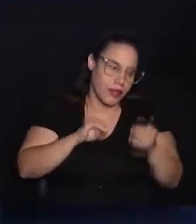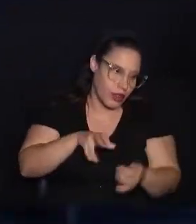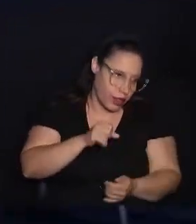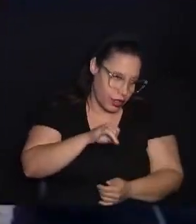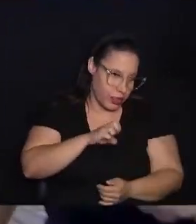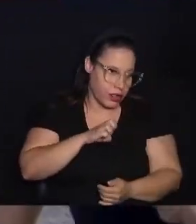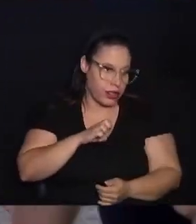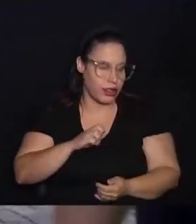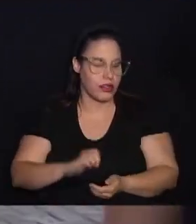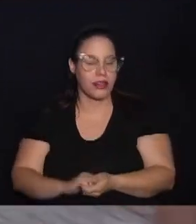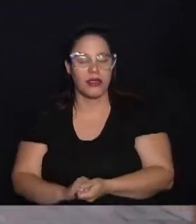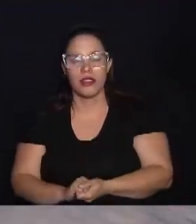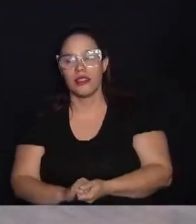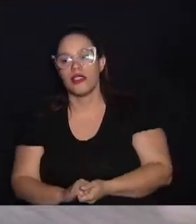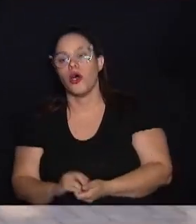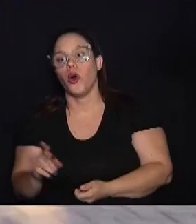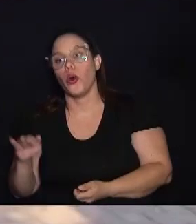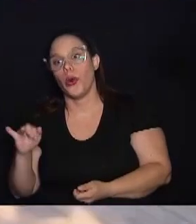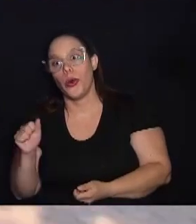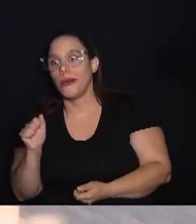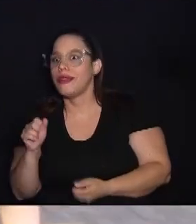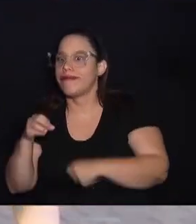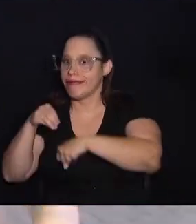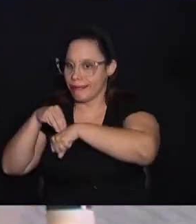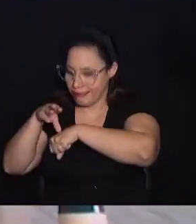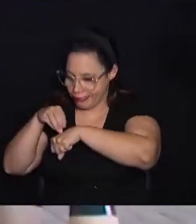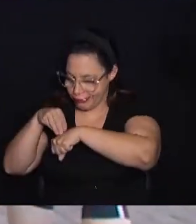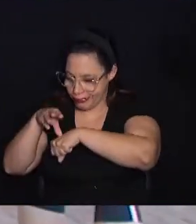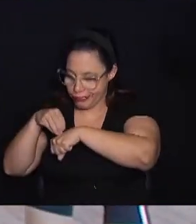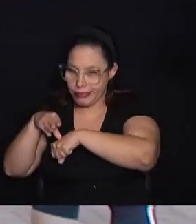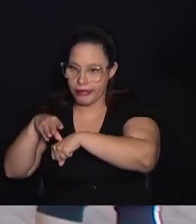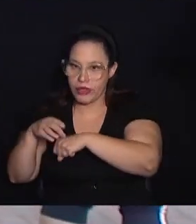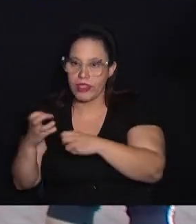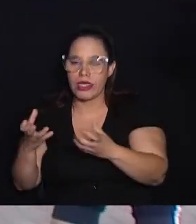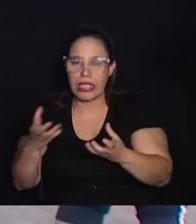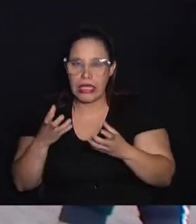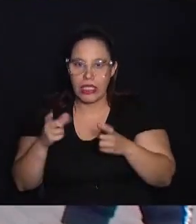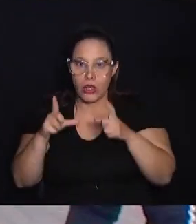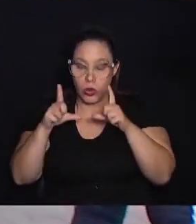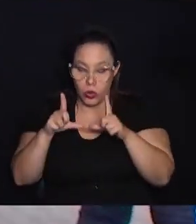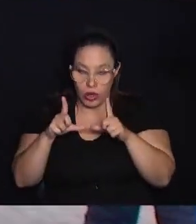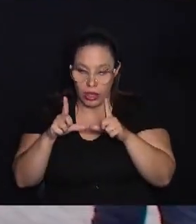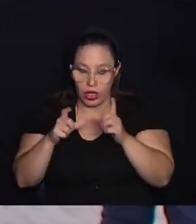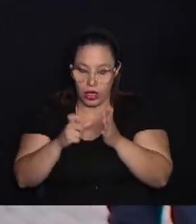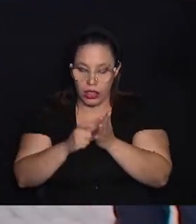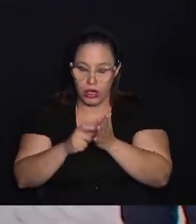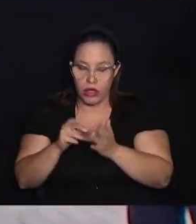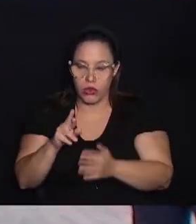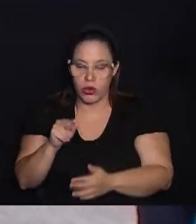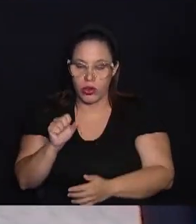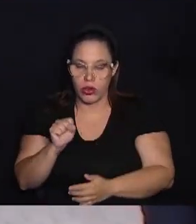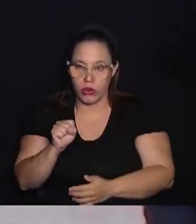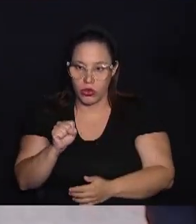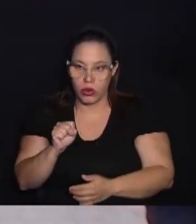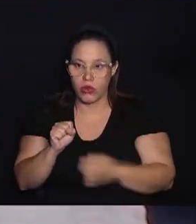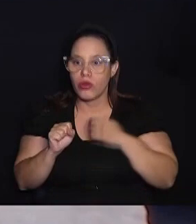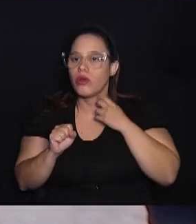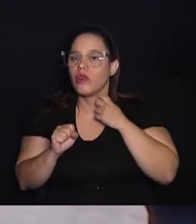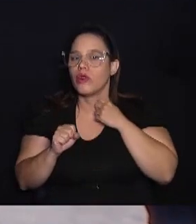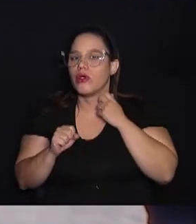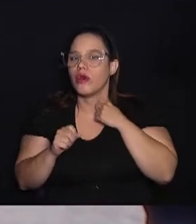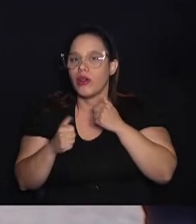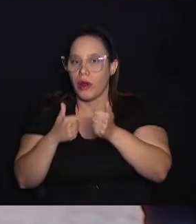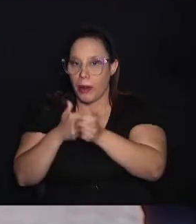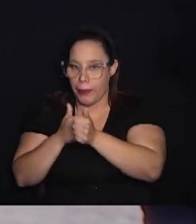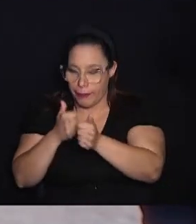nada então Rúbia fica a dica aí você que tem o cartãozinho do SUS V até o próximo posto de saúde